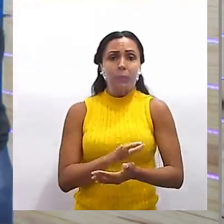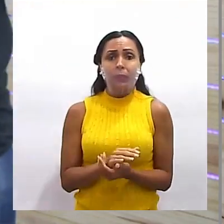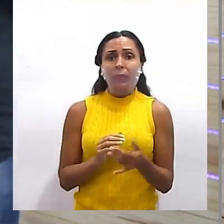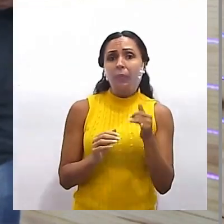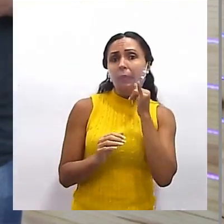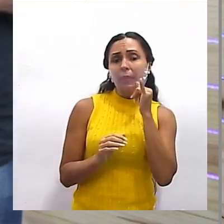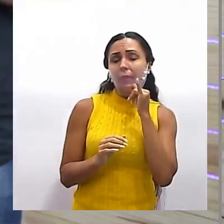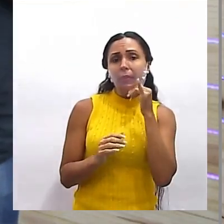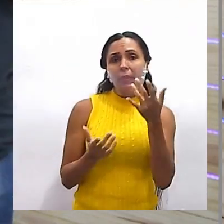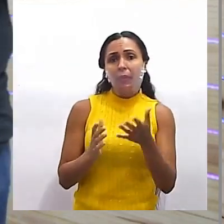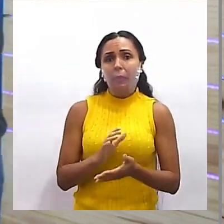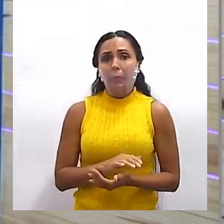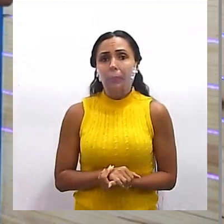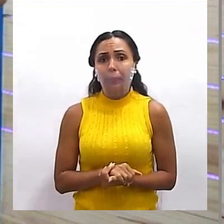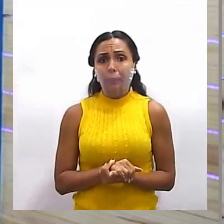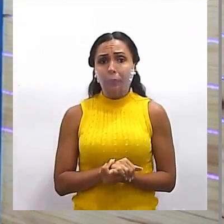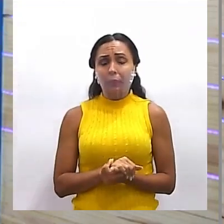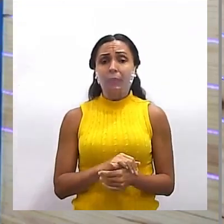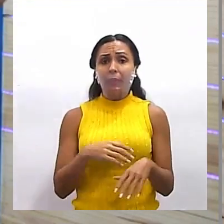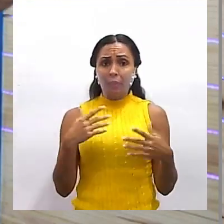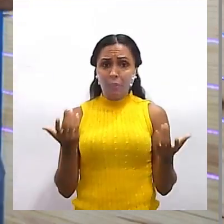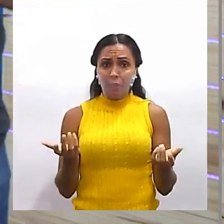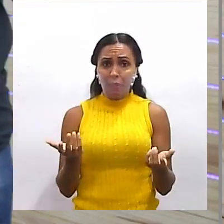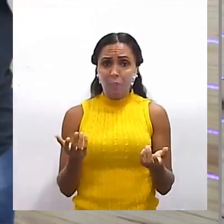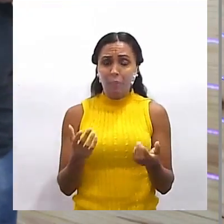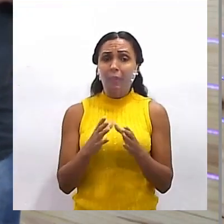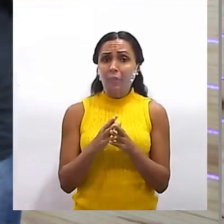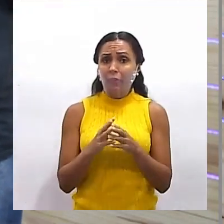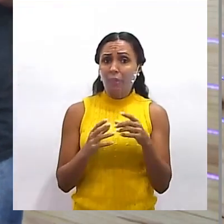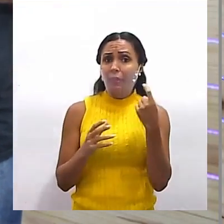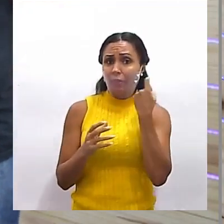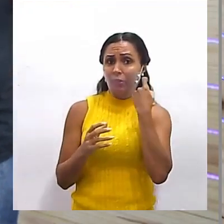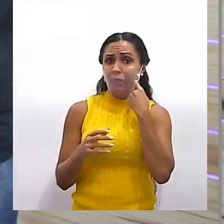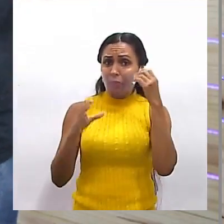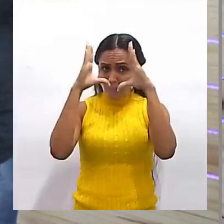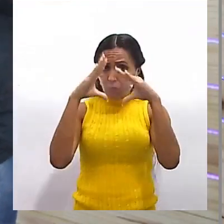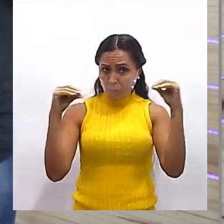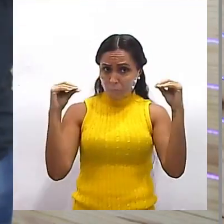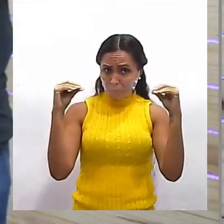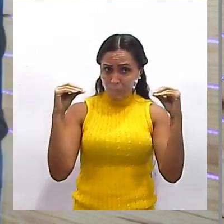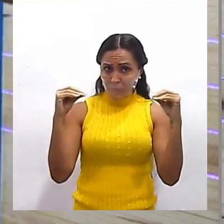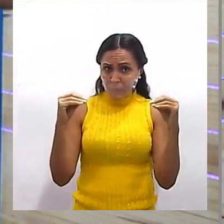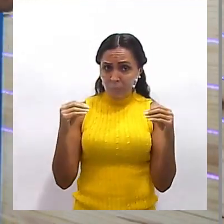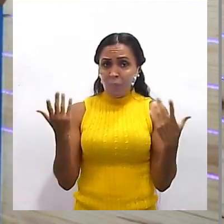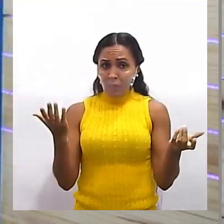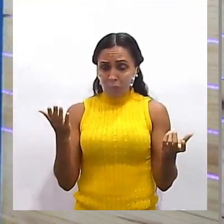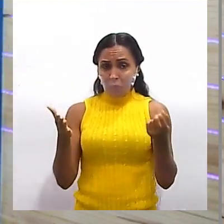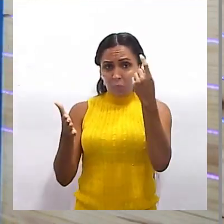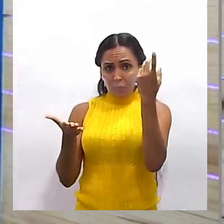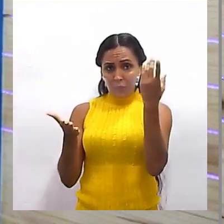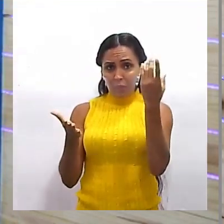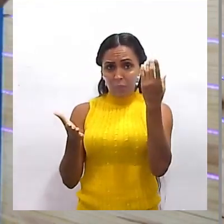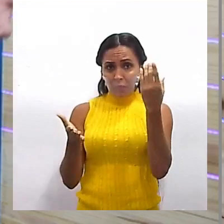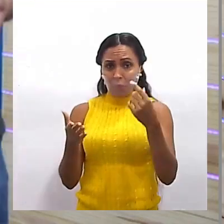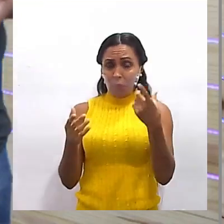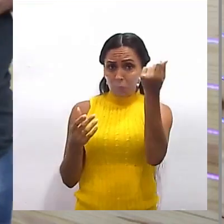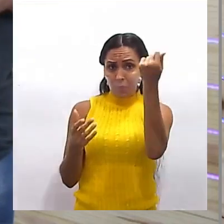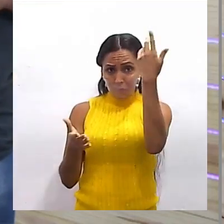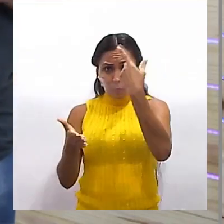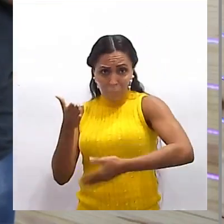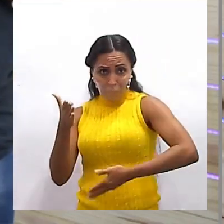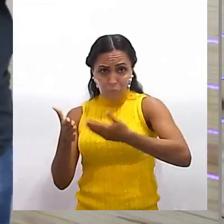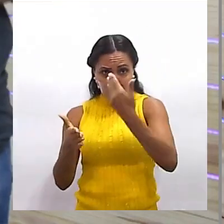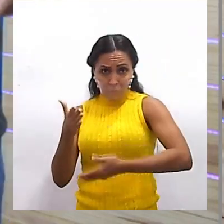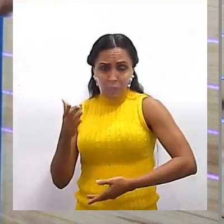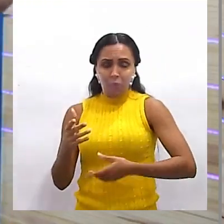uma campanha agora, Black Friday, como eu teve aqui agora. Um exemplo, a gente acabou de passar pela Black Friday, cara comprou, um cliente comprou